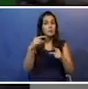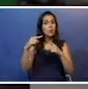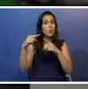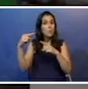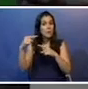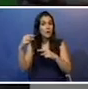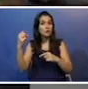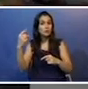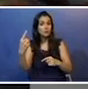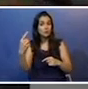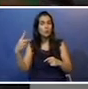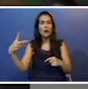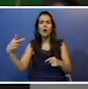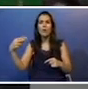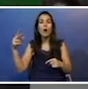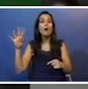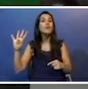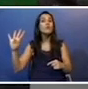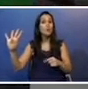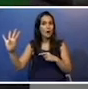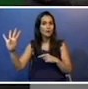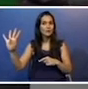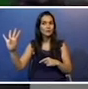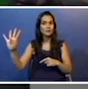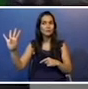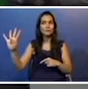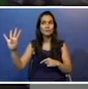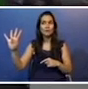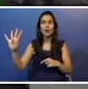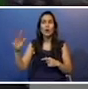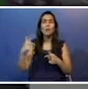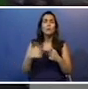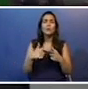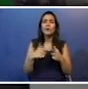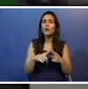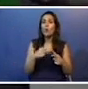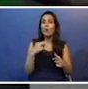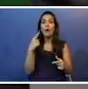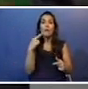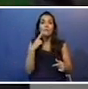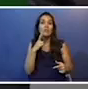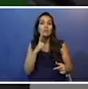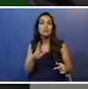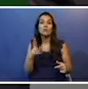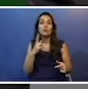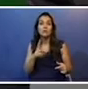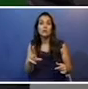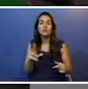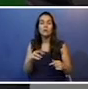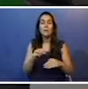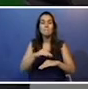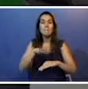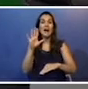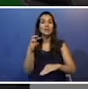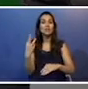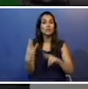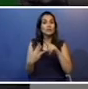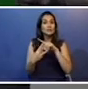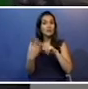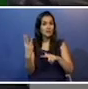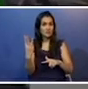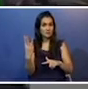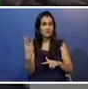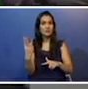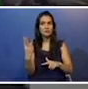do 5, vai ficar valendo 4, porque eu não posso repetir uma letra mais do que 3 vezes, lembra que foi